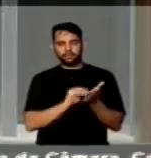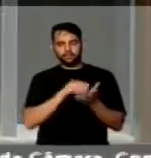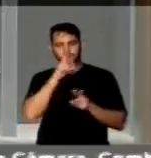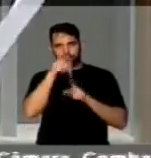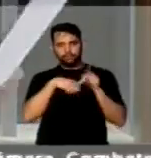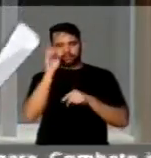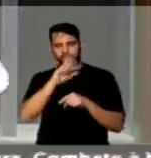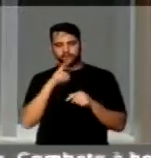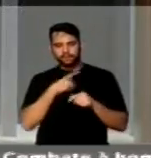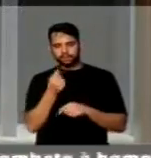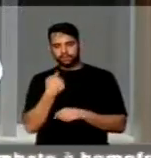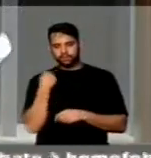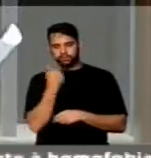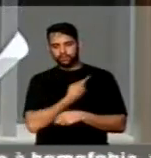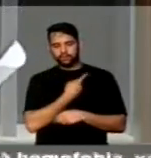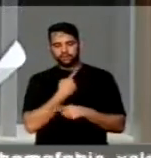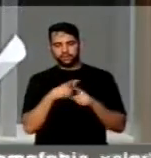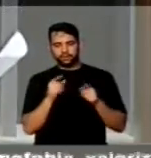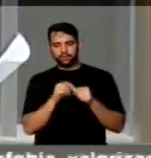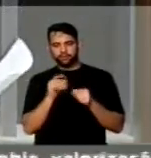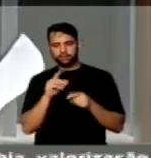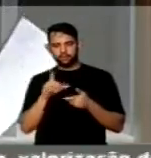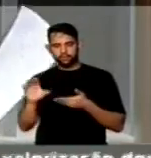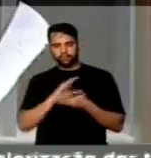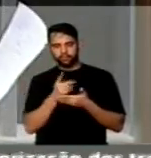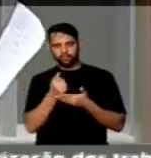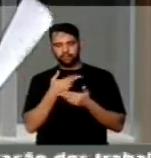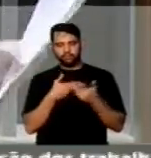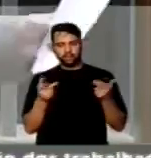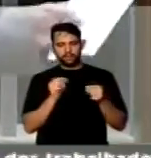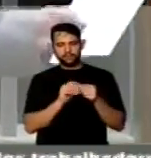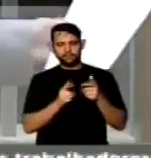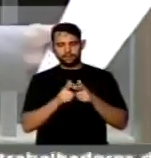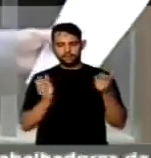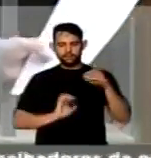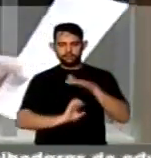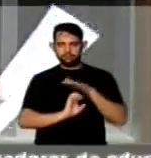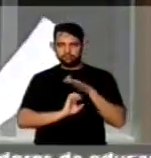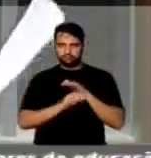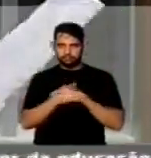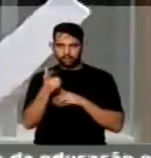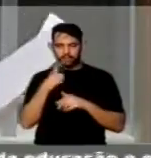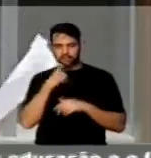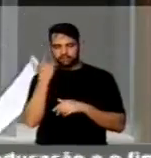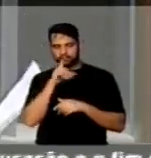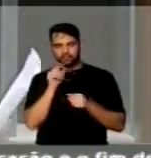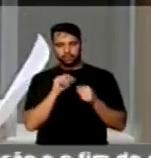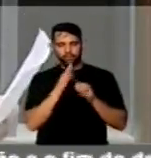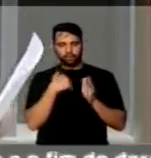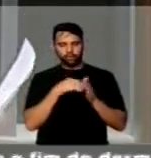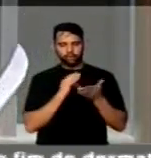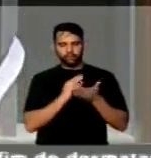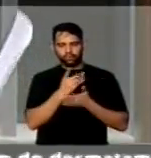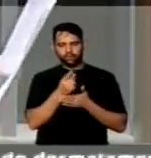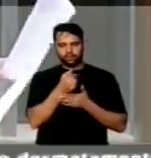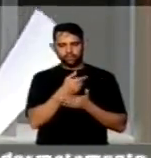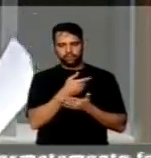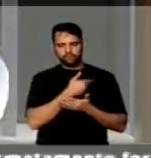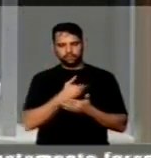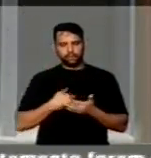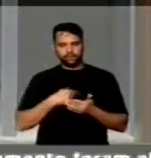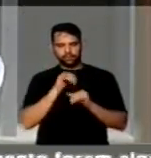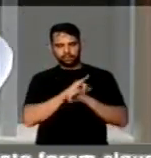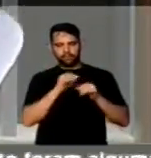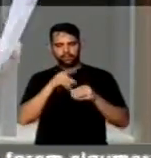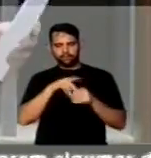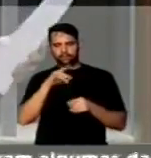povo brasileiro, é dinheiro nosso, que deram muito lucro para as grandes empreiteiras, que todas elas doaram vultuosas quantias para as